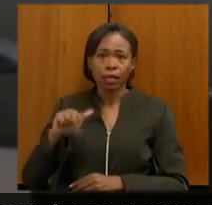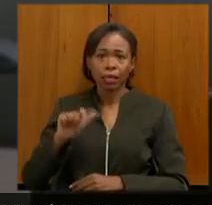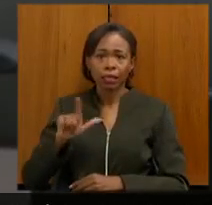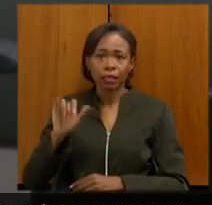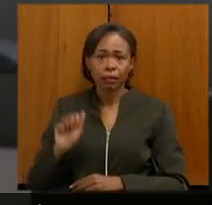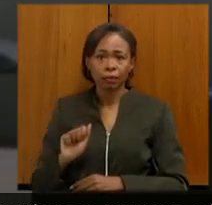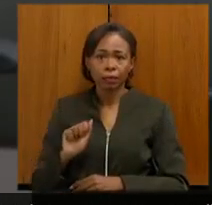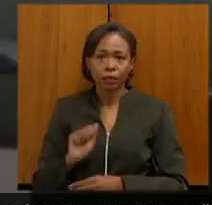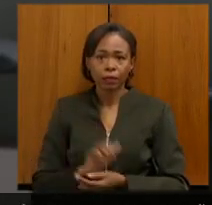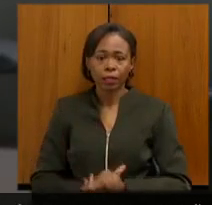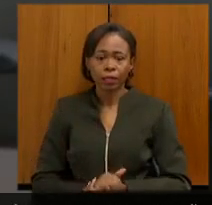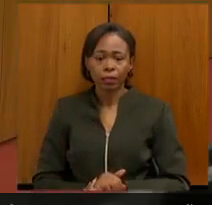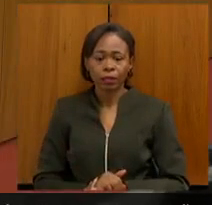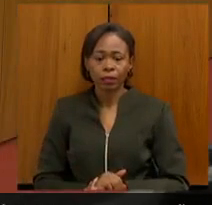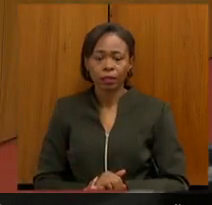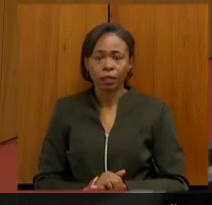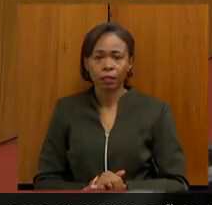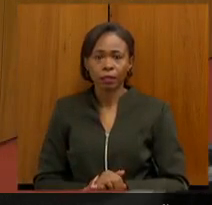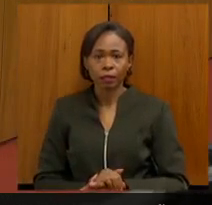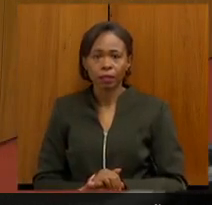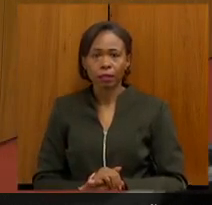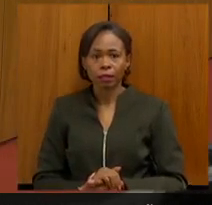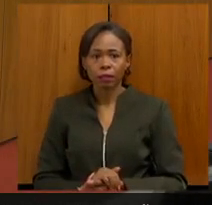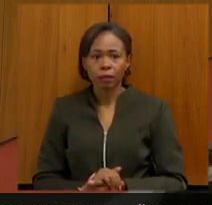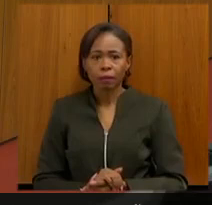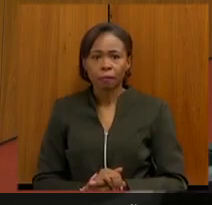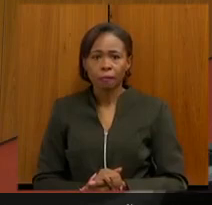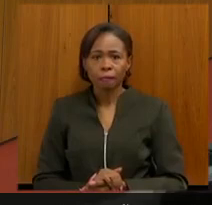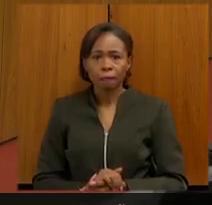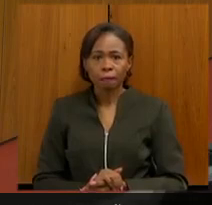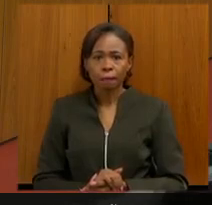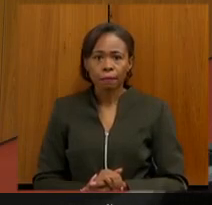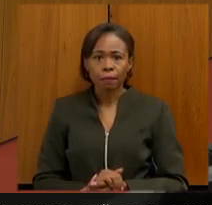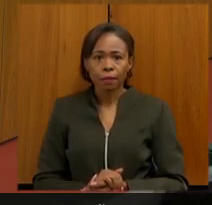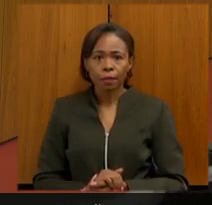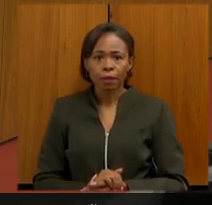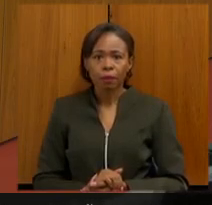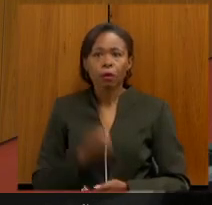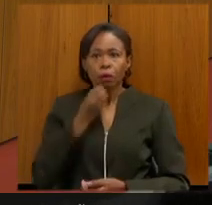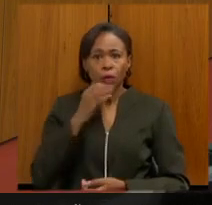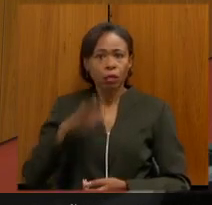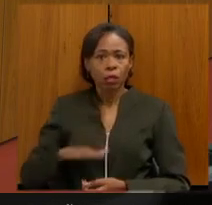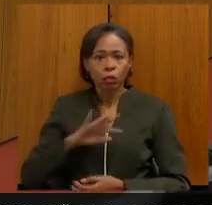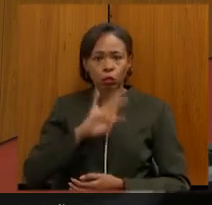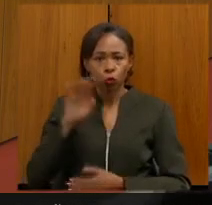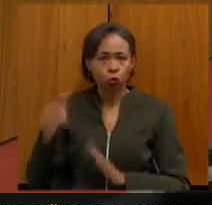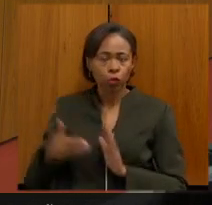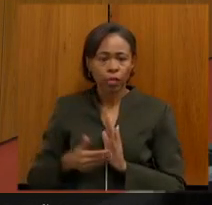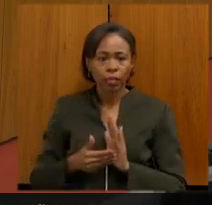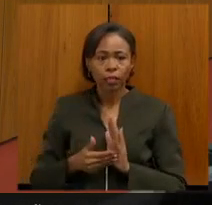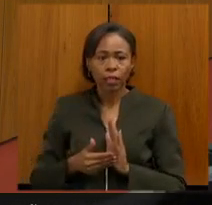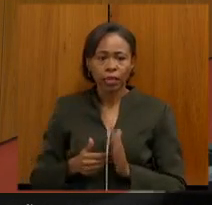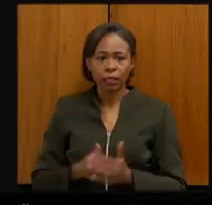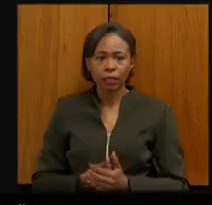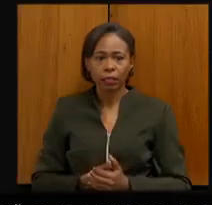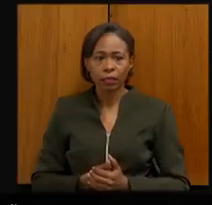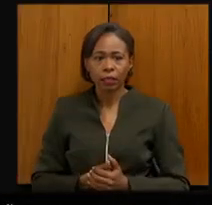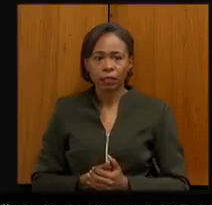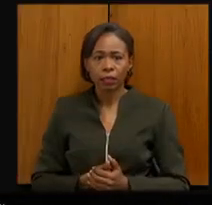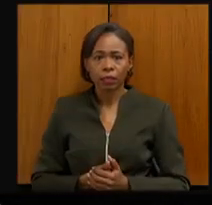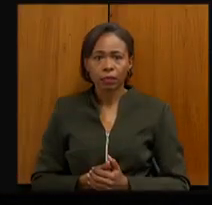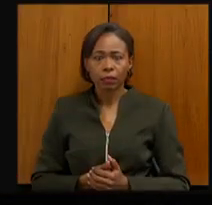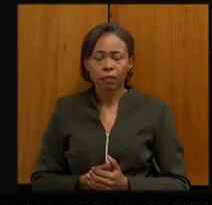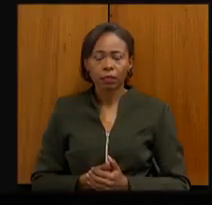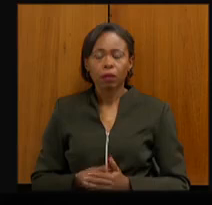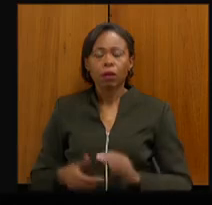bom é bem boa tá todos pode é eu quero